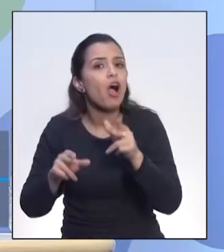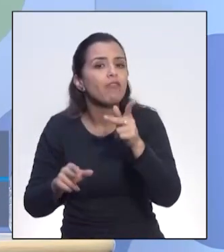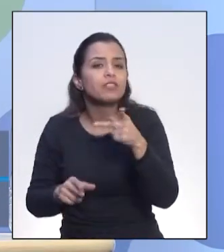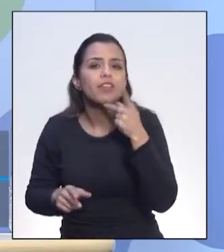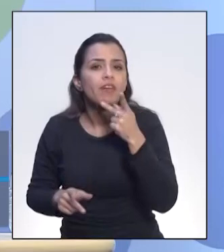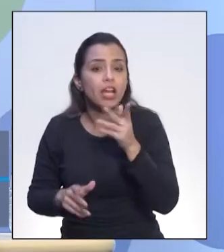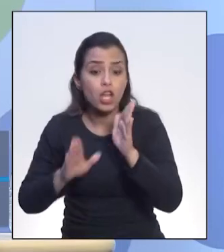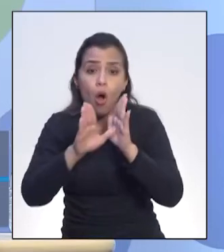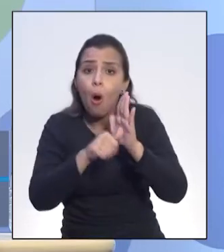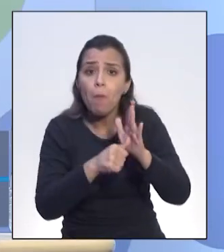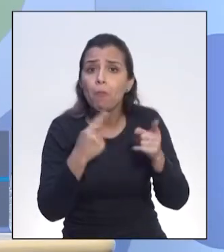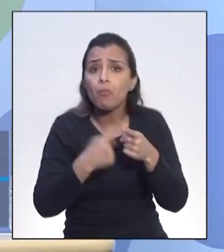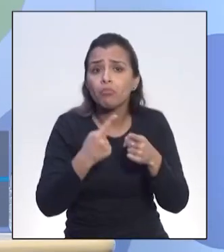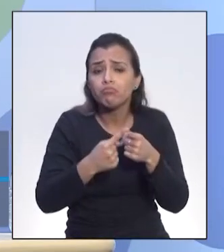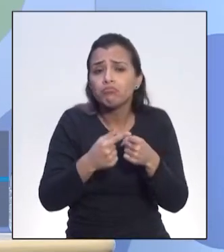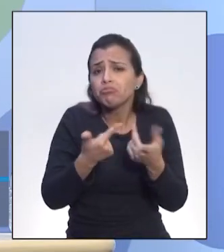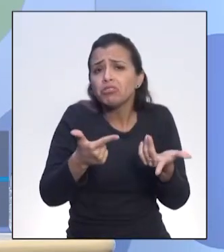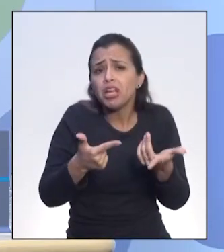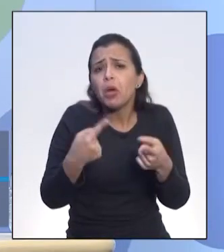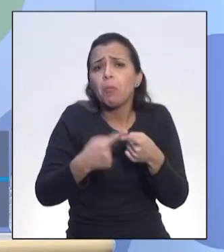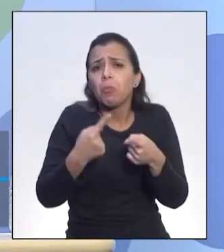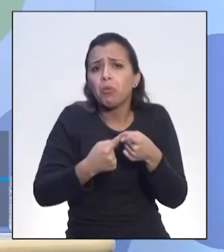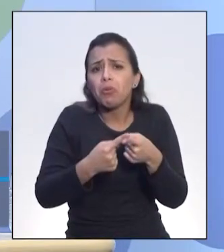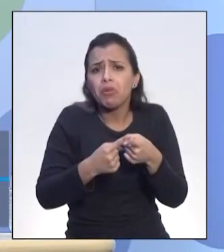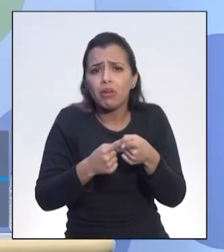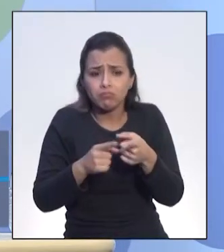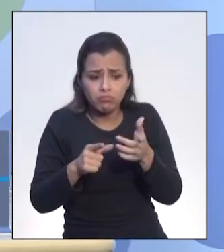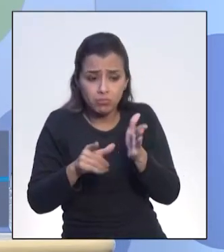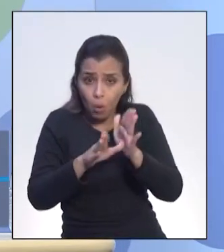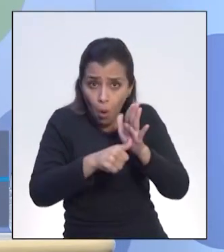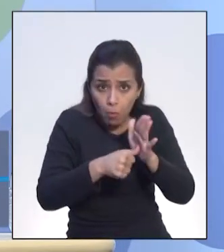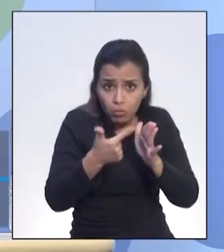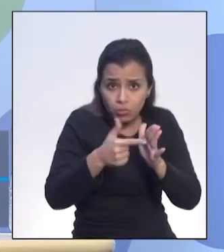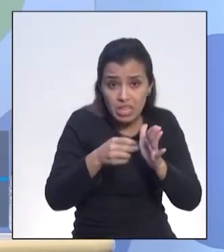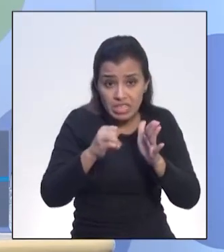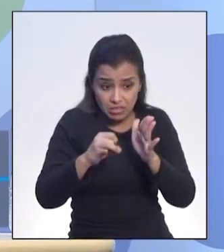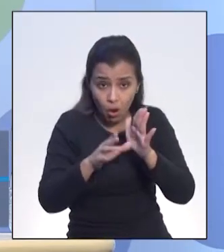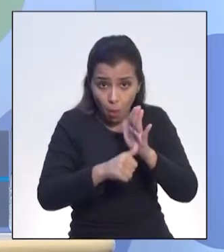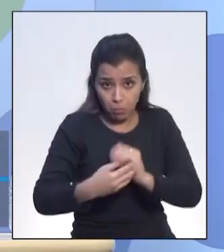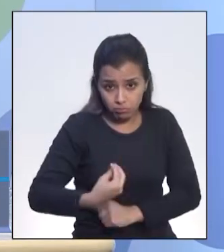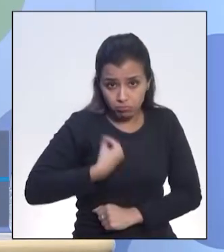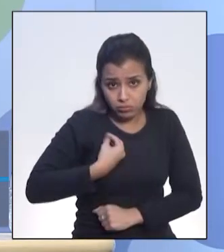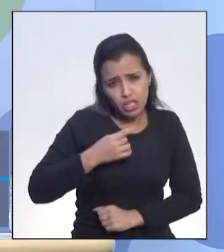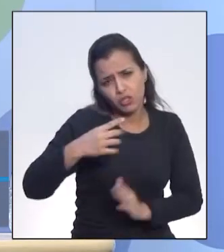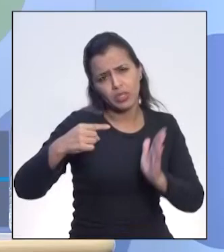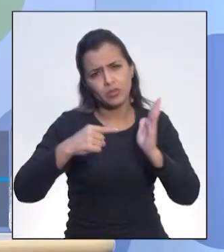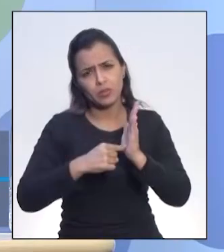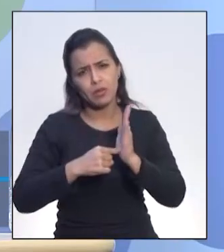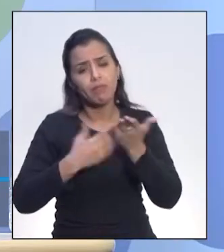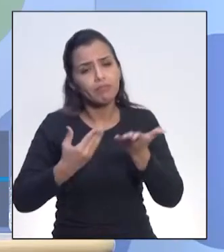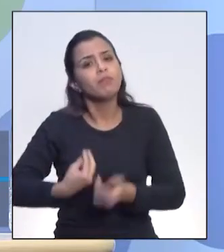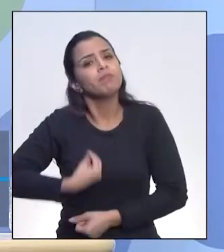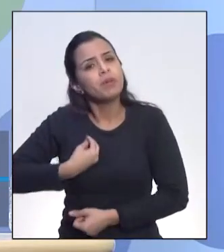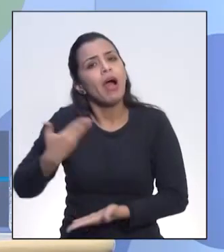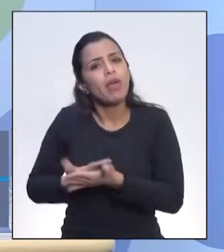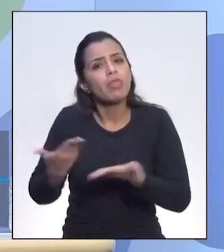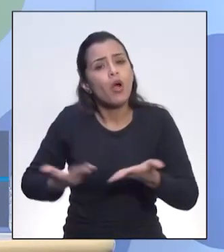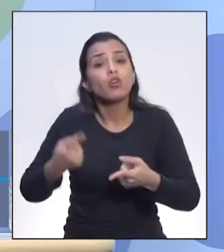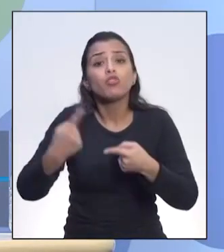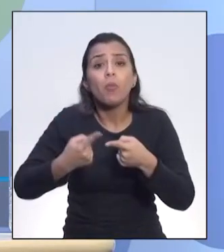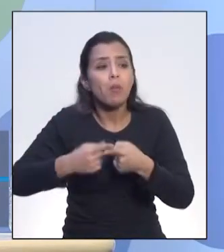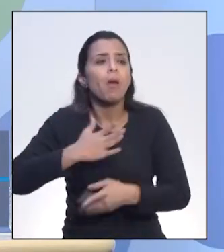roubo não existe, porque é crime, e se ele existir, é só você denunciar. Ele existe. E o fato de que a gente tenha uma legislação para isso